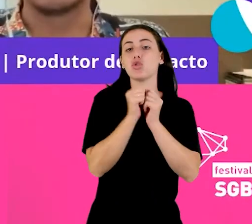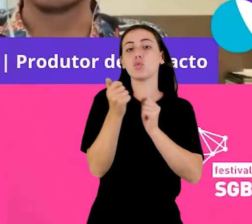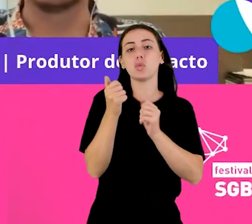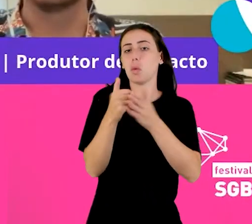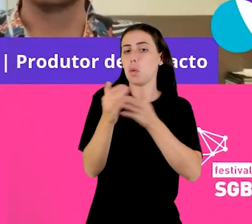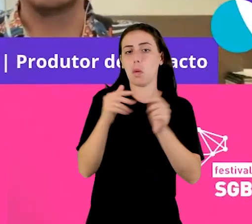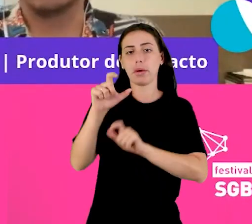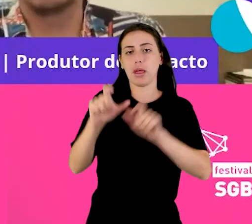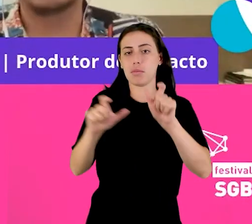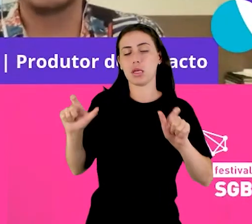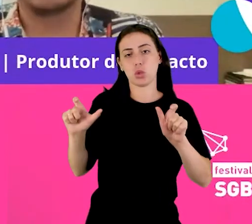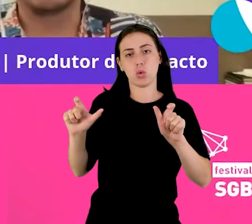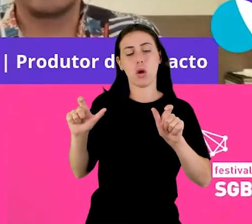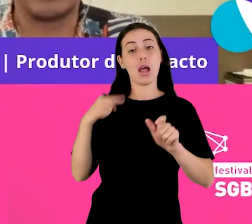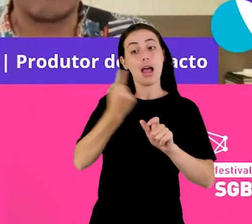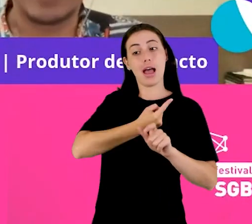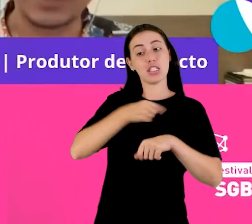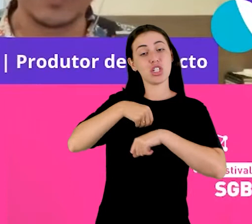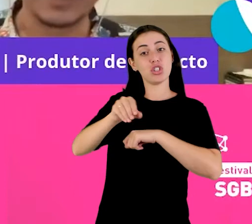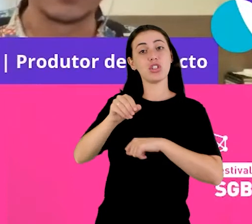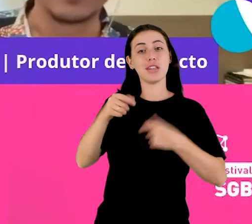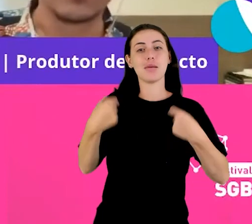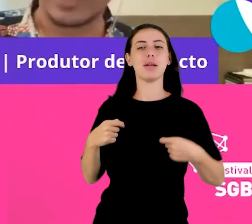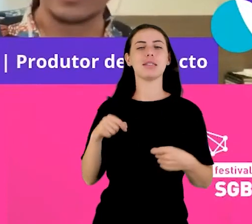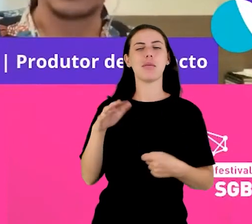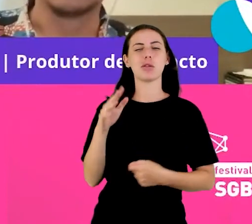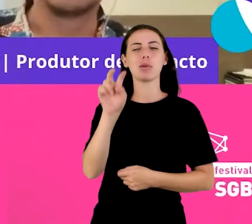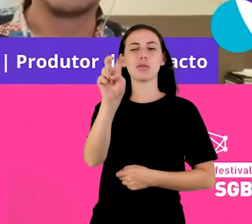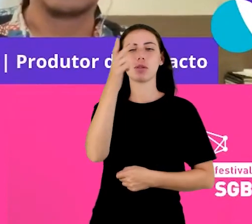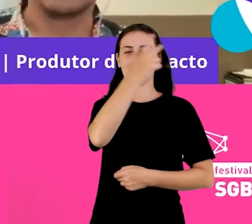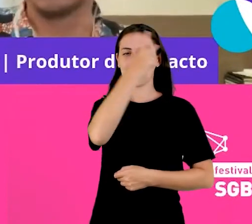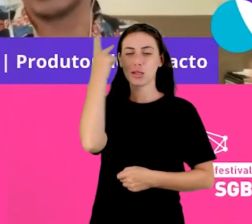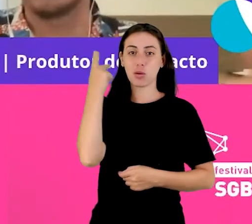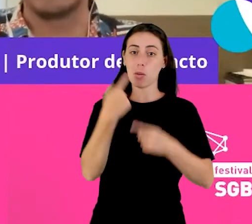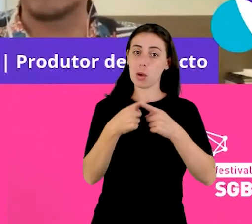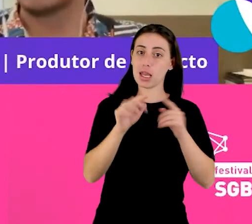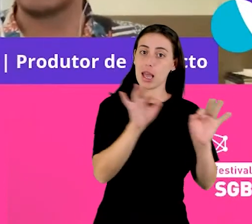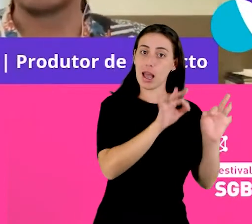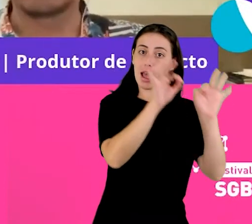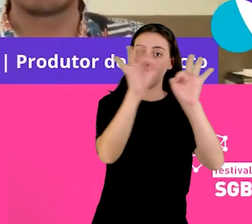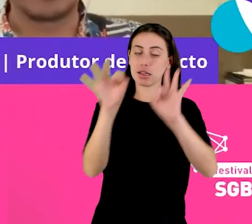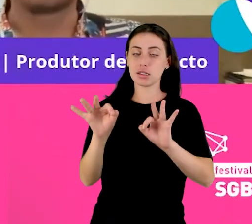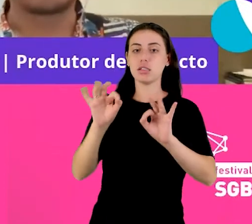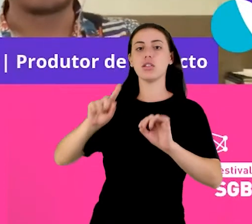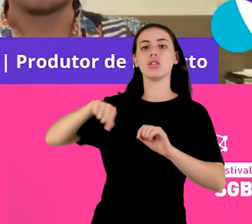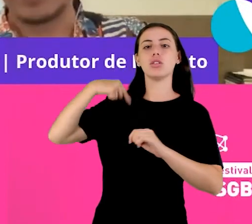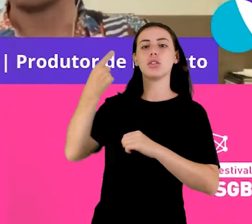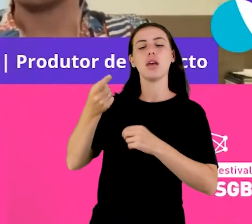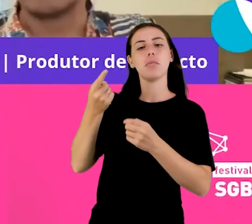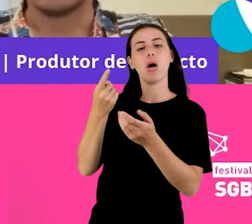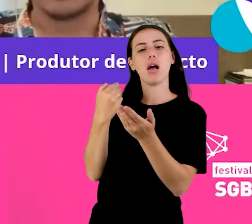de 5 pessoas, e a contrapartida é que você faça uma conversa sobre isso com quem assistiu. E como a gente está na pandemia, puder pode colocar ser... sua impressão, né?